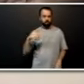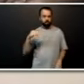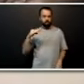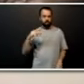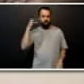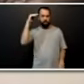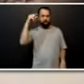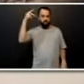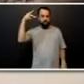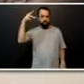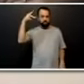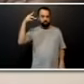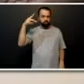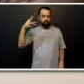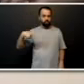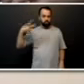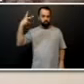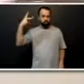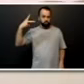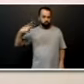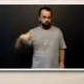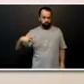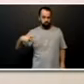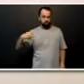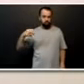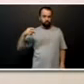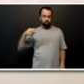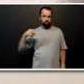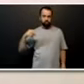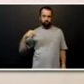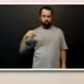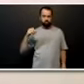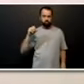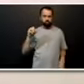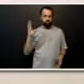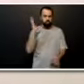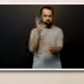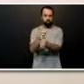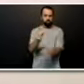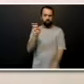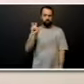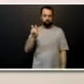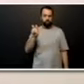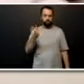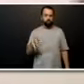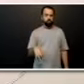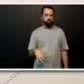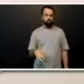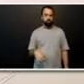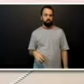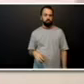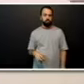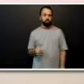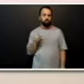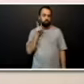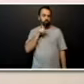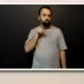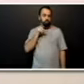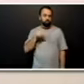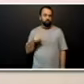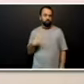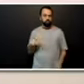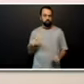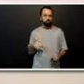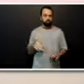Até o 2, 5. Washington,